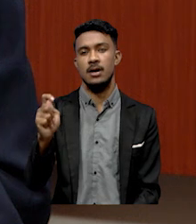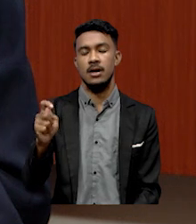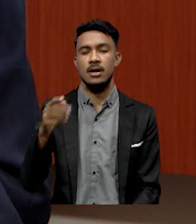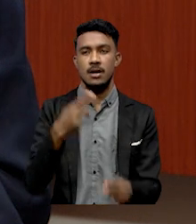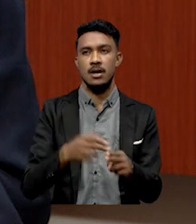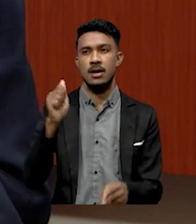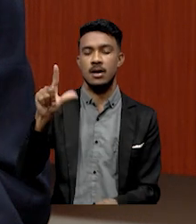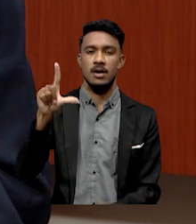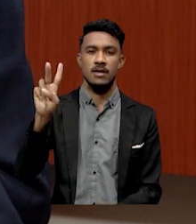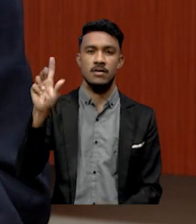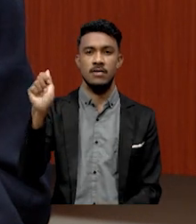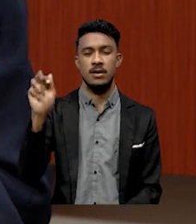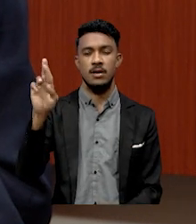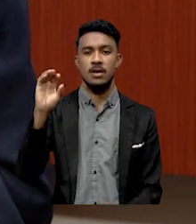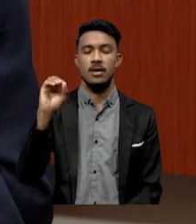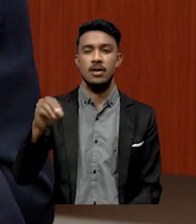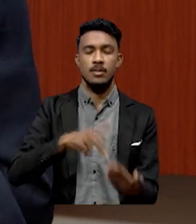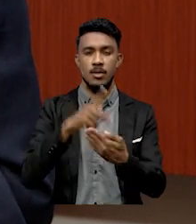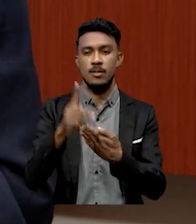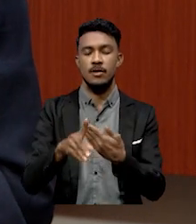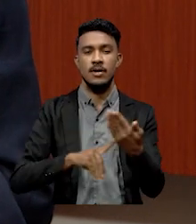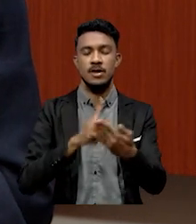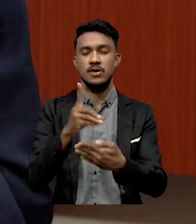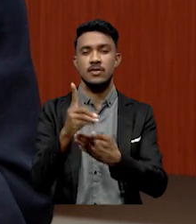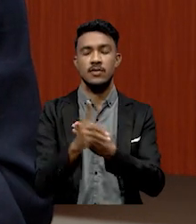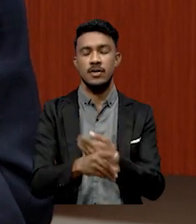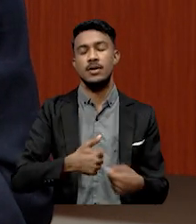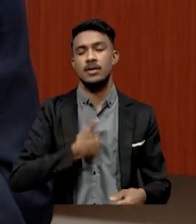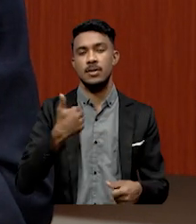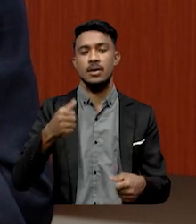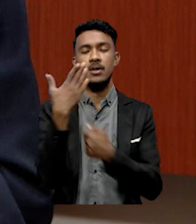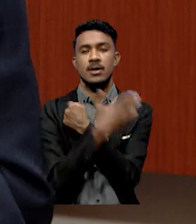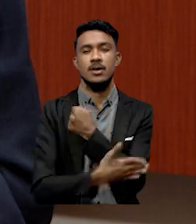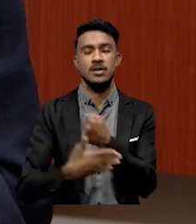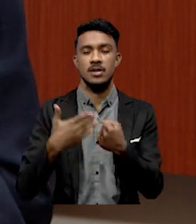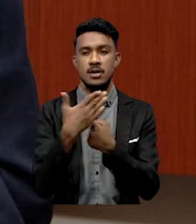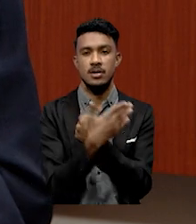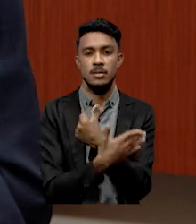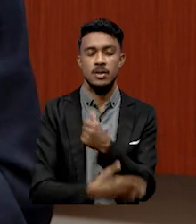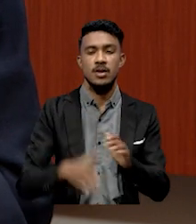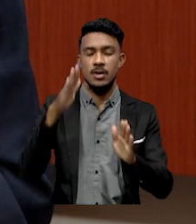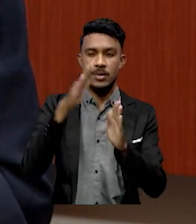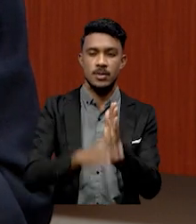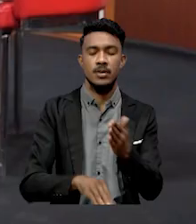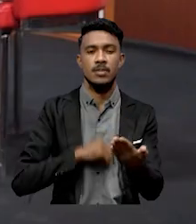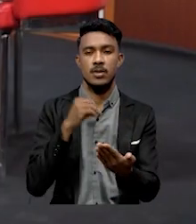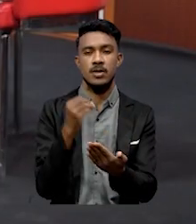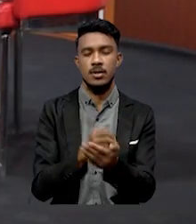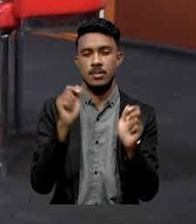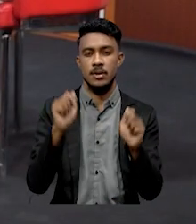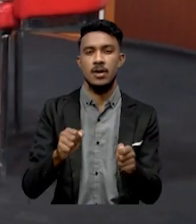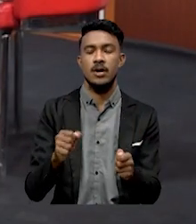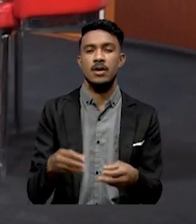política no programa nebe promove desenvolvimento setor privado, nação ne se maximiza ne oportunidade, o de